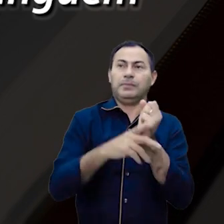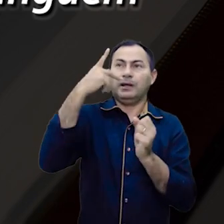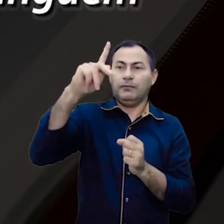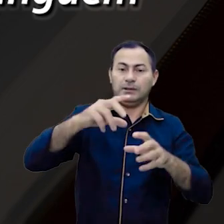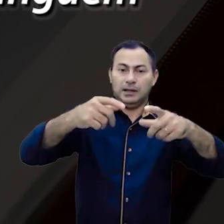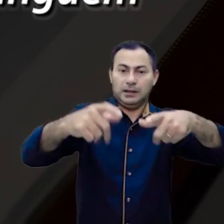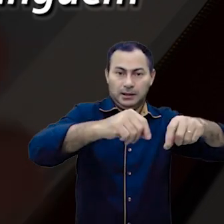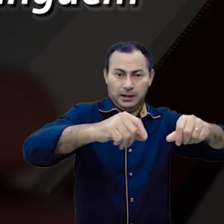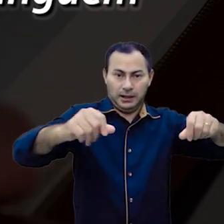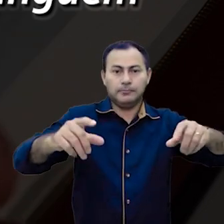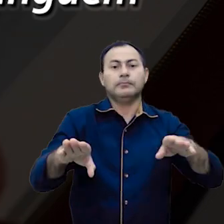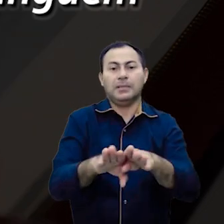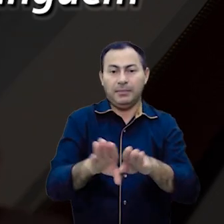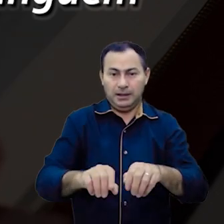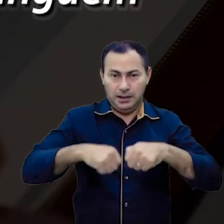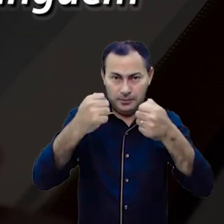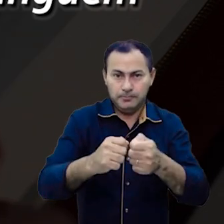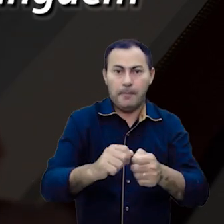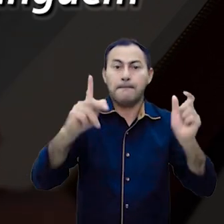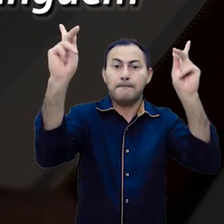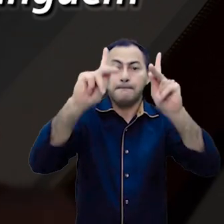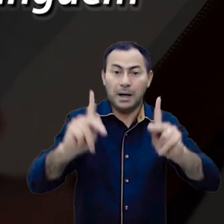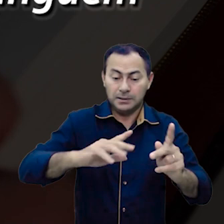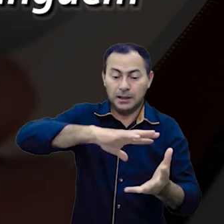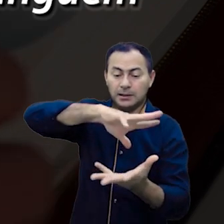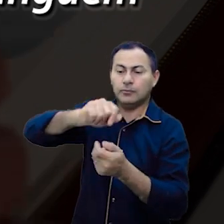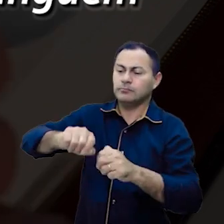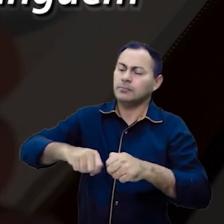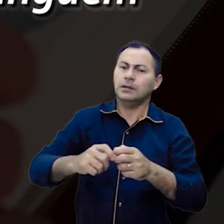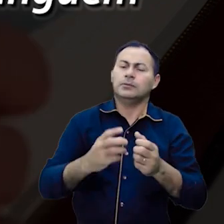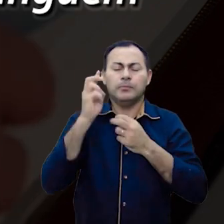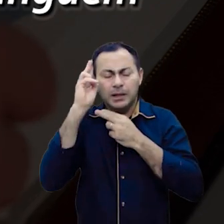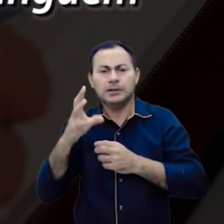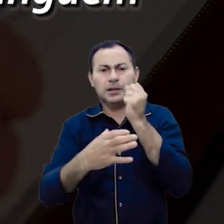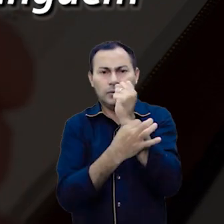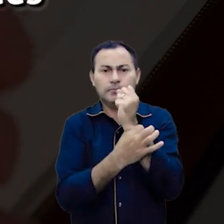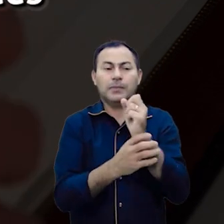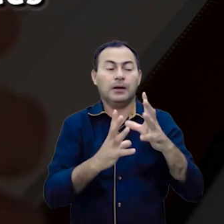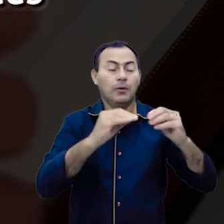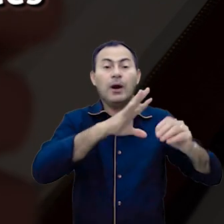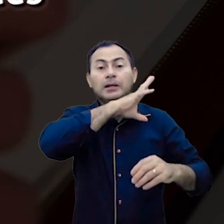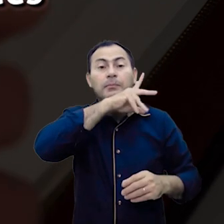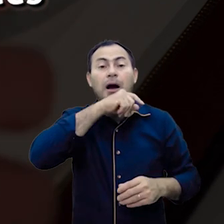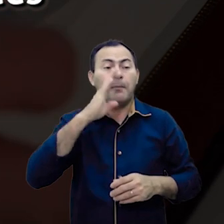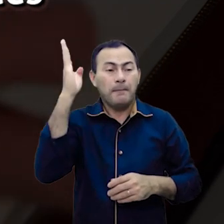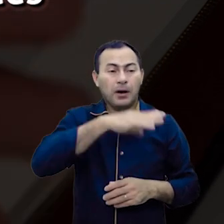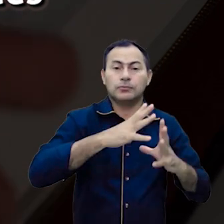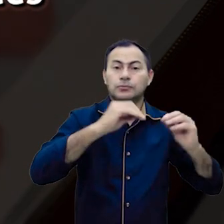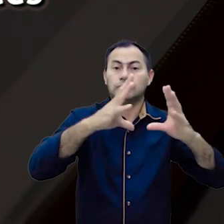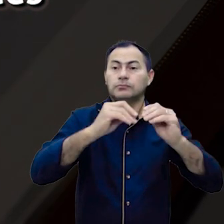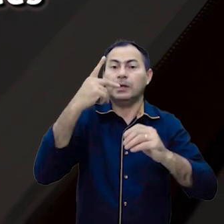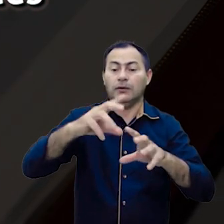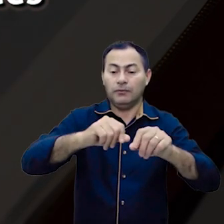Seguros na vossa terra também darei paz na terra e dormirei Seguros falei desaparecer os animais